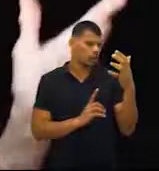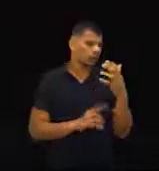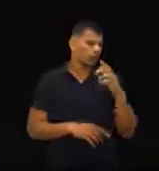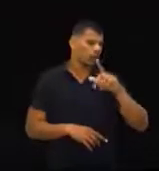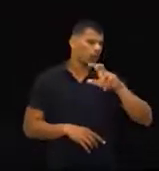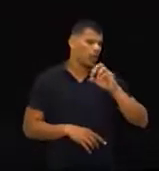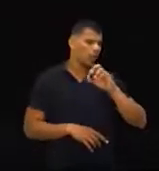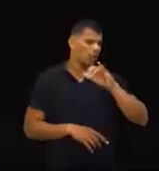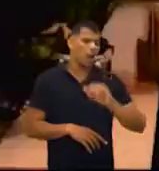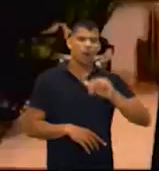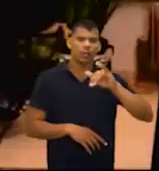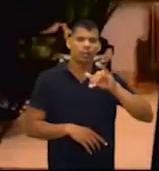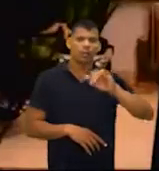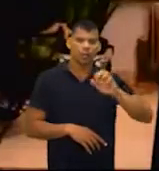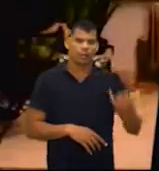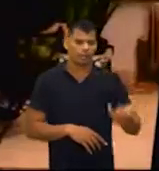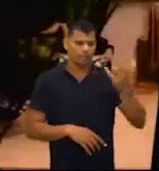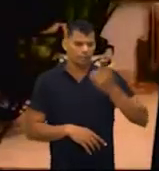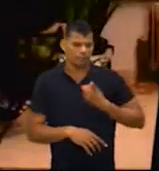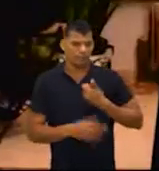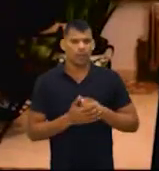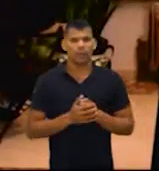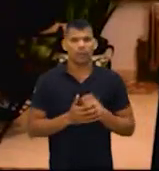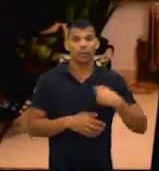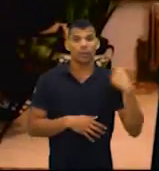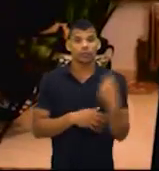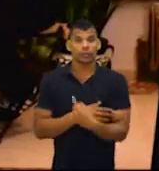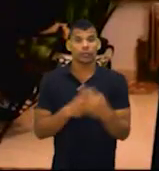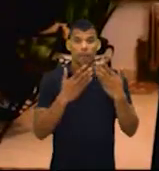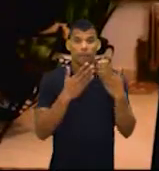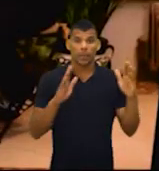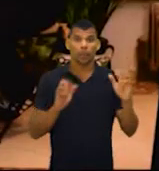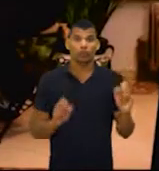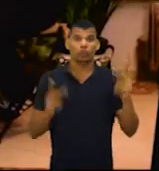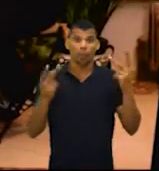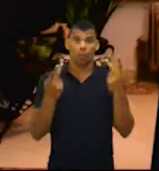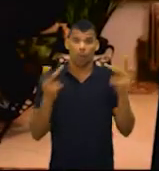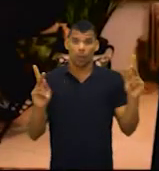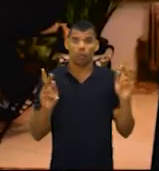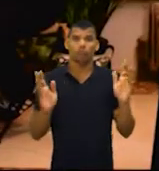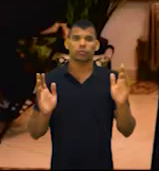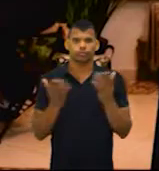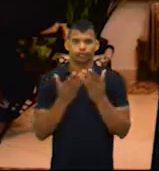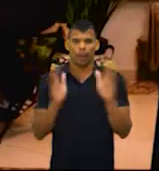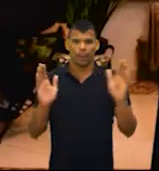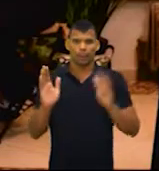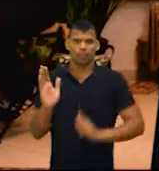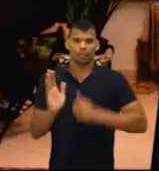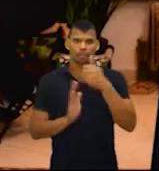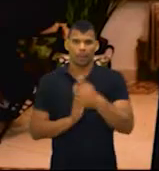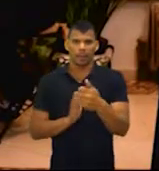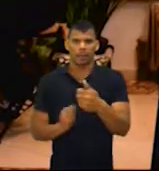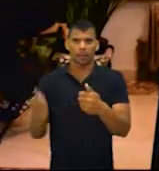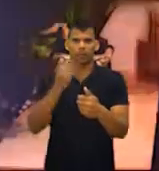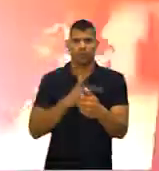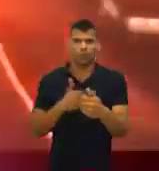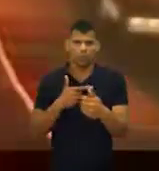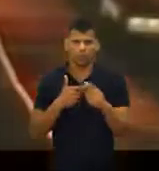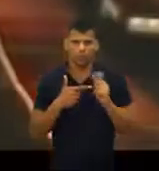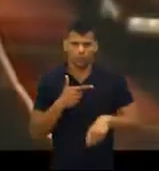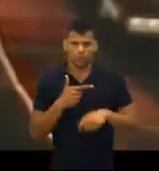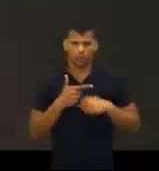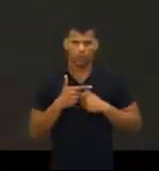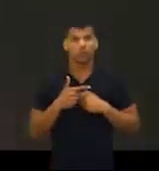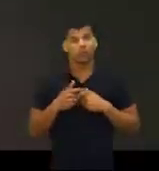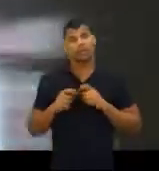posso fazer uma coisa roqueira. E o que aconteceu? Nesse ínter, parece que o universo